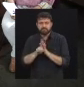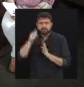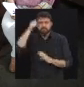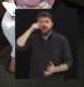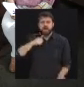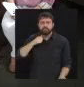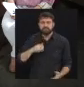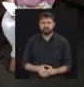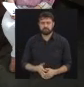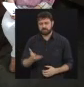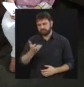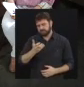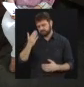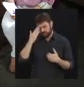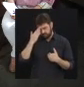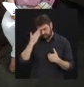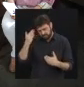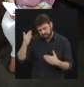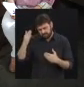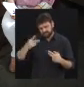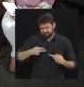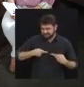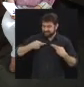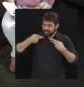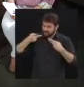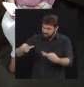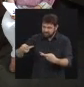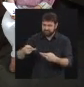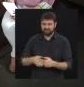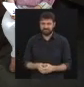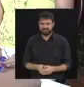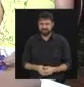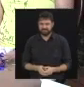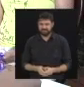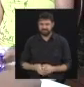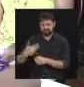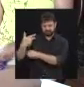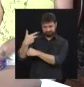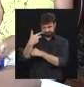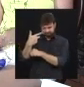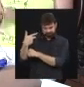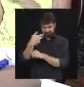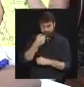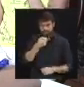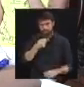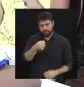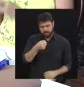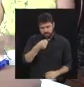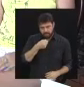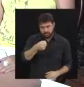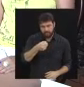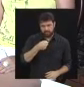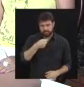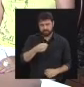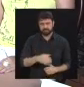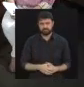Amanda. Eu gostaria de agradecer o convite, de estar aqui gravando essa